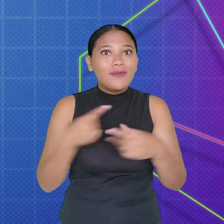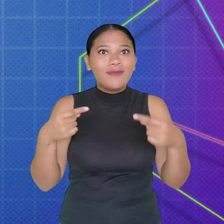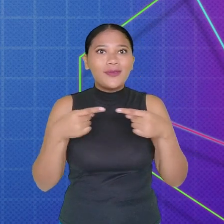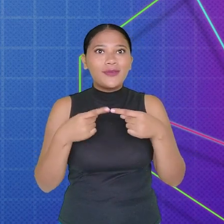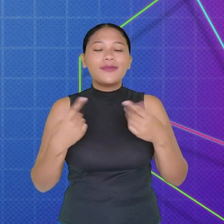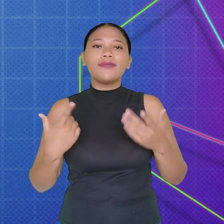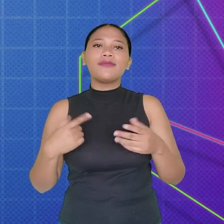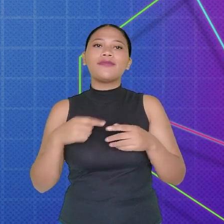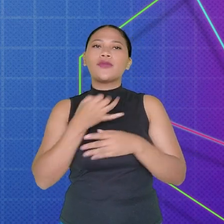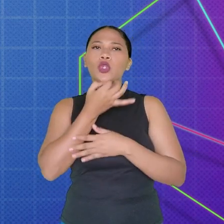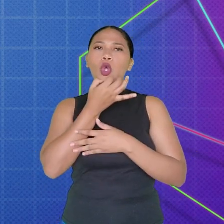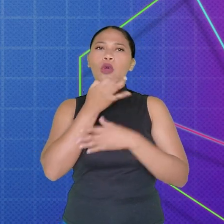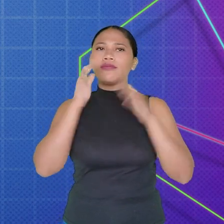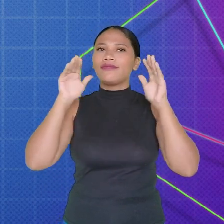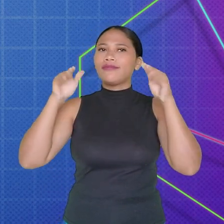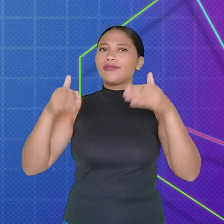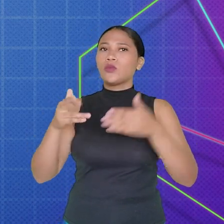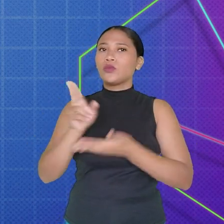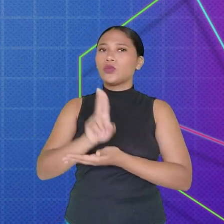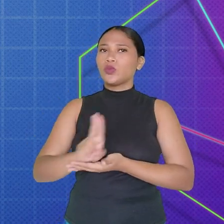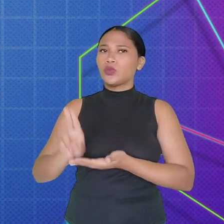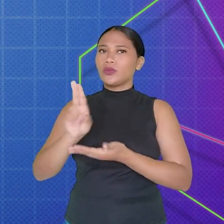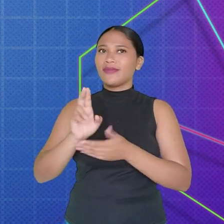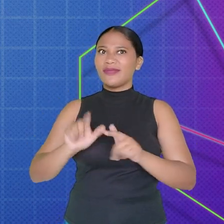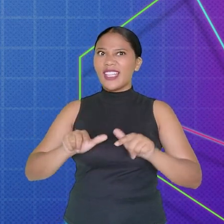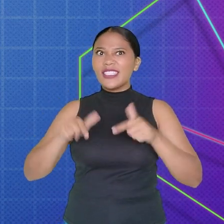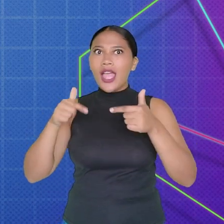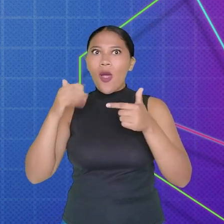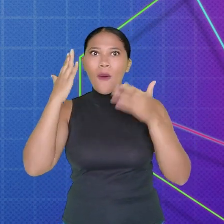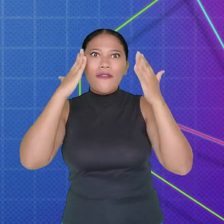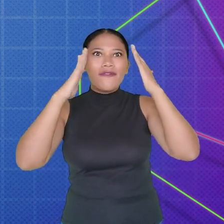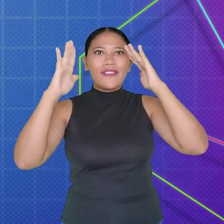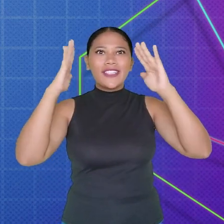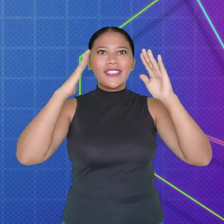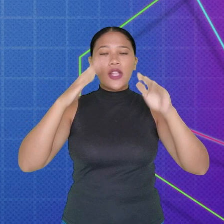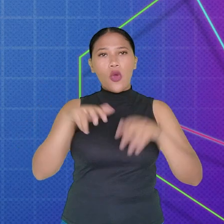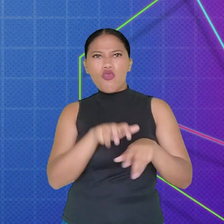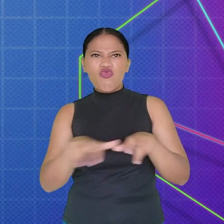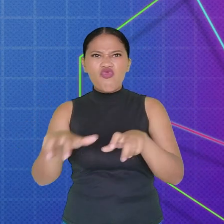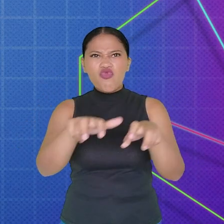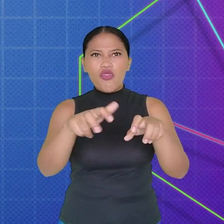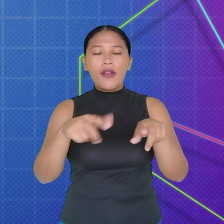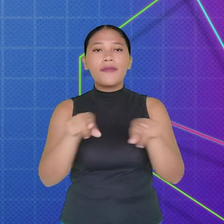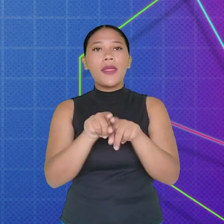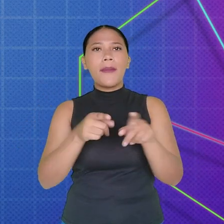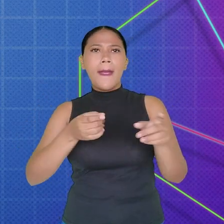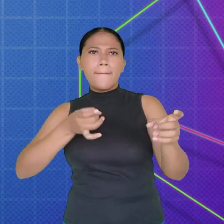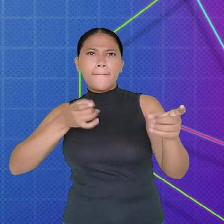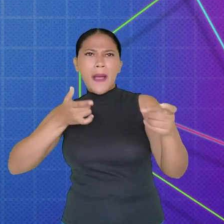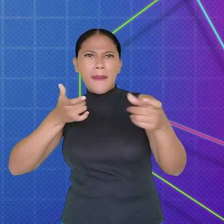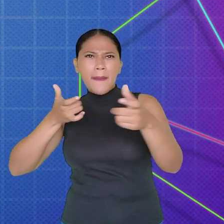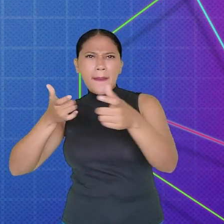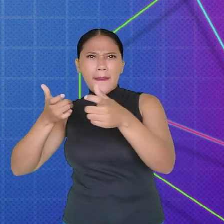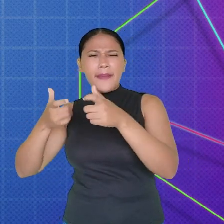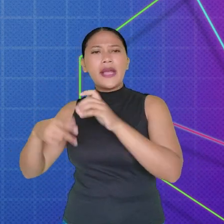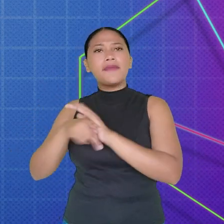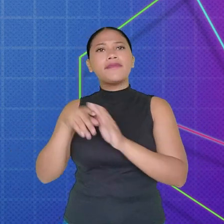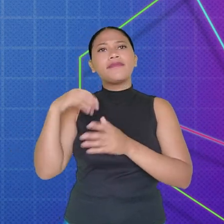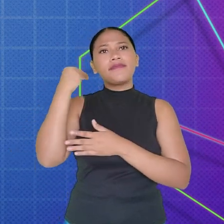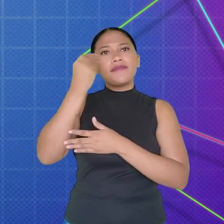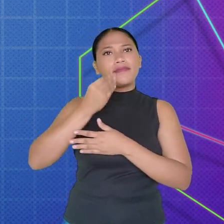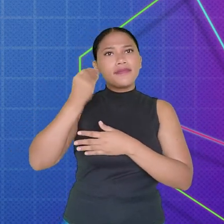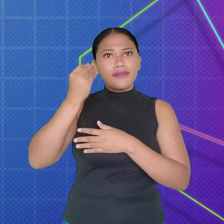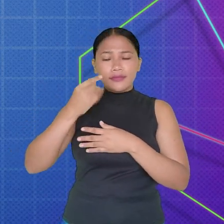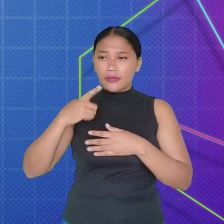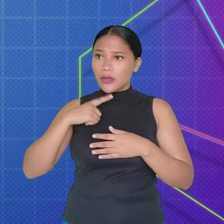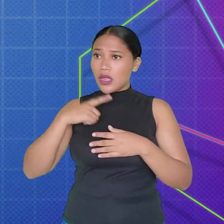executada. Os eventos de som são especialmente úteis para jogos de ação e aventura, jogos de corrida e jogos de tiro, onde a experiência sonora